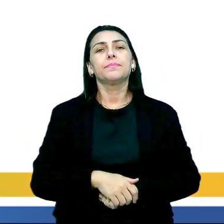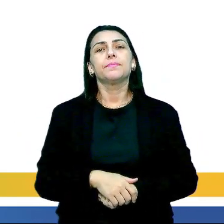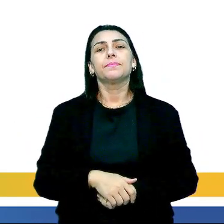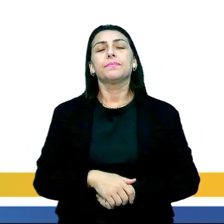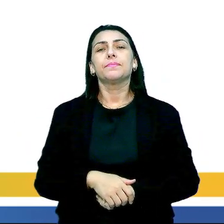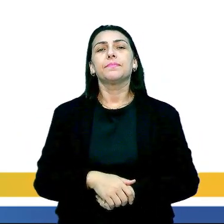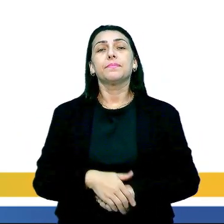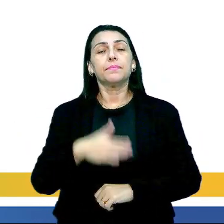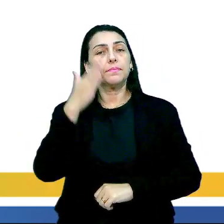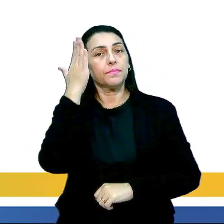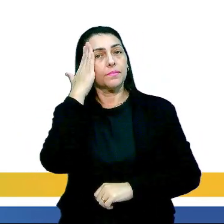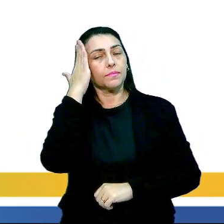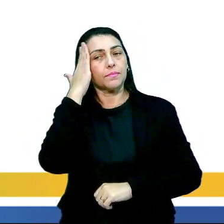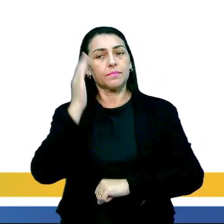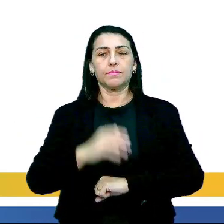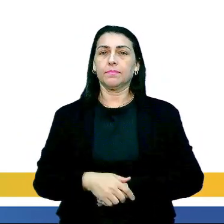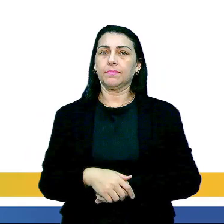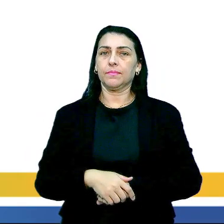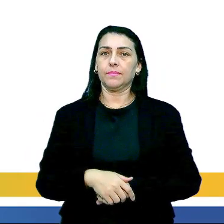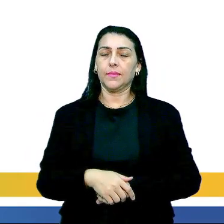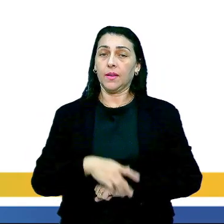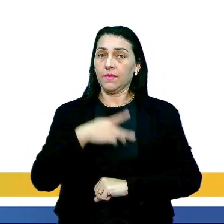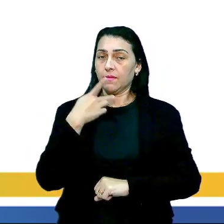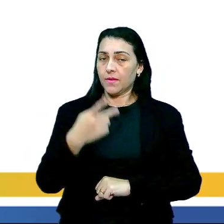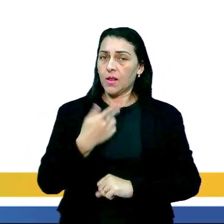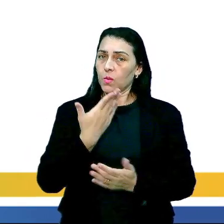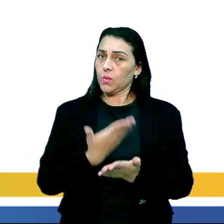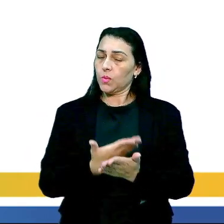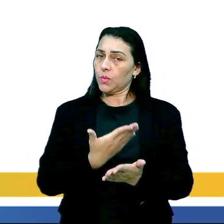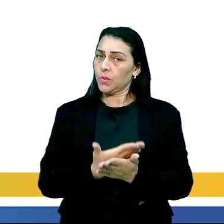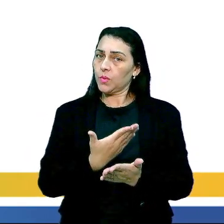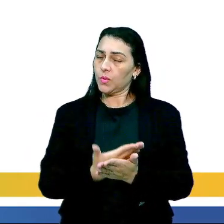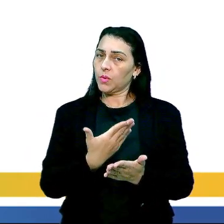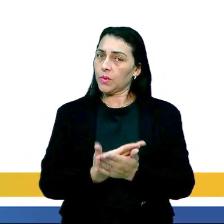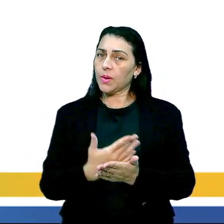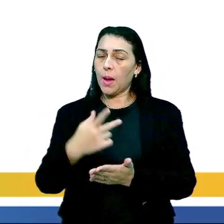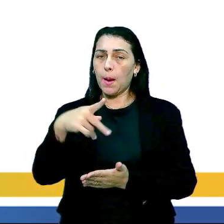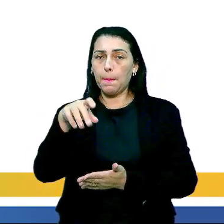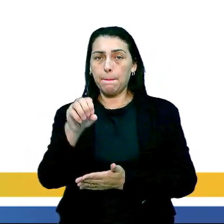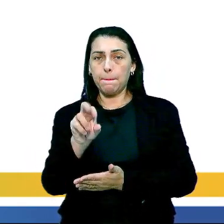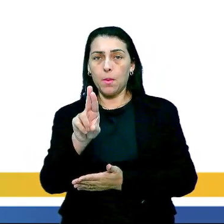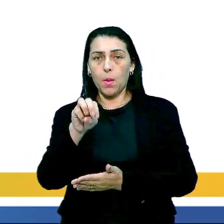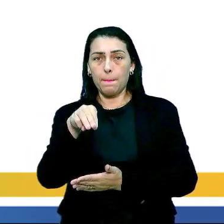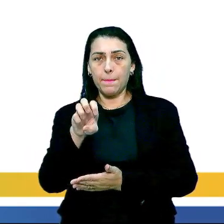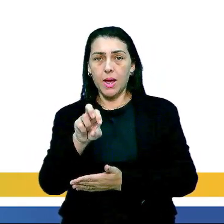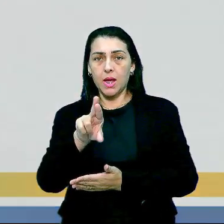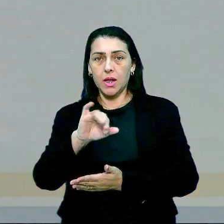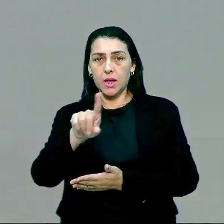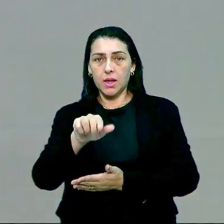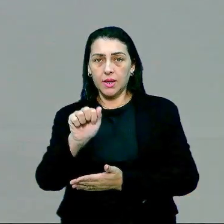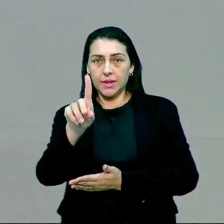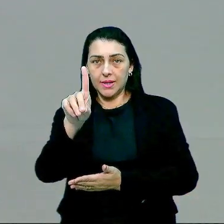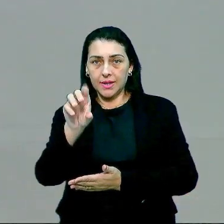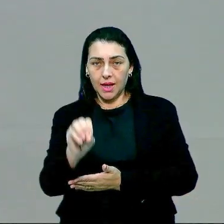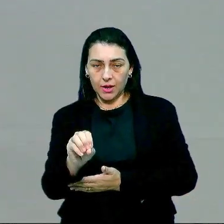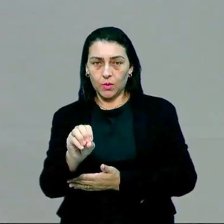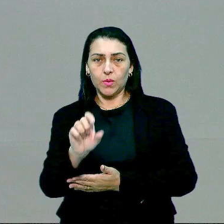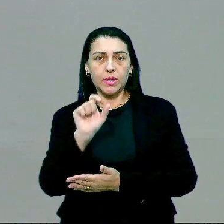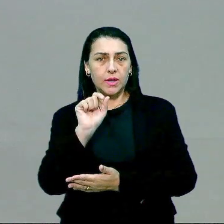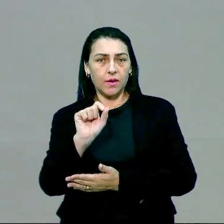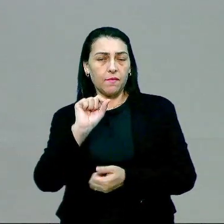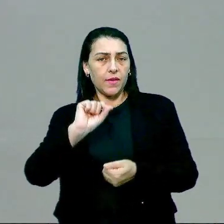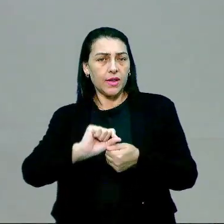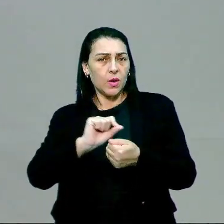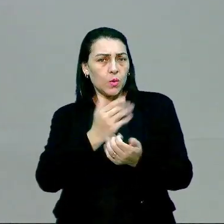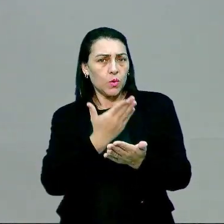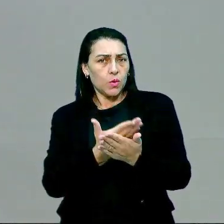comparações. Então, entenda o seguinte: quando se diz um estudo pormenorizado de uma religião, né, quer dizer, é